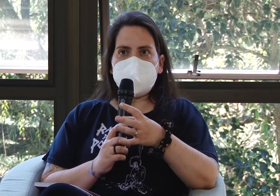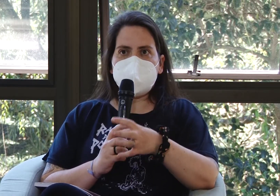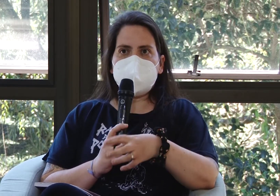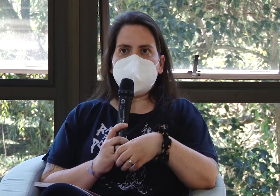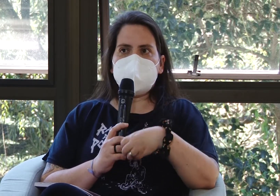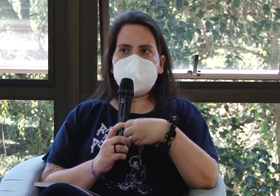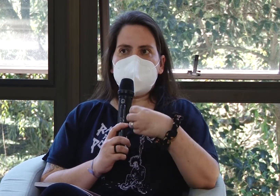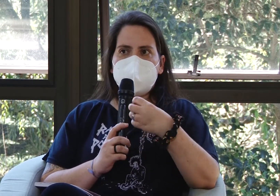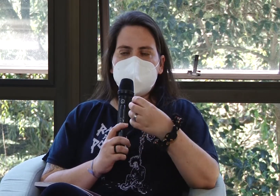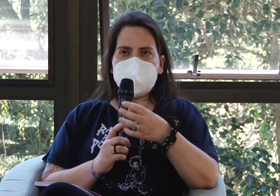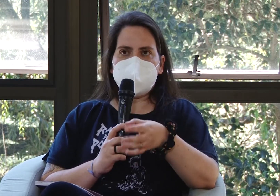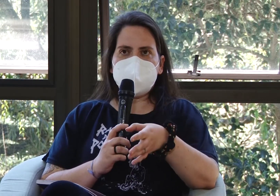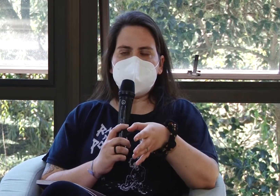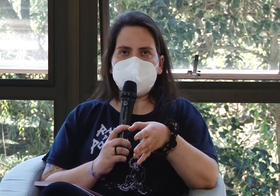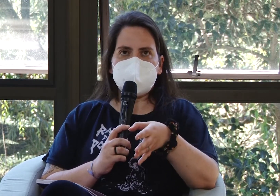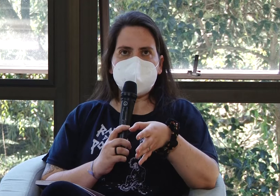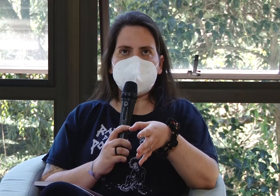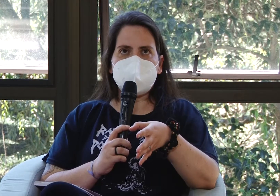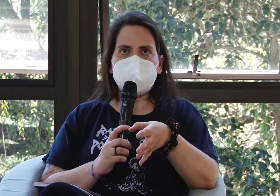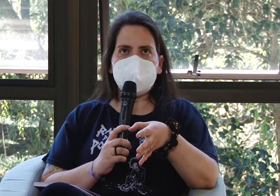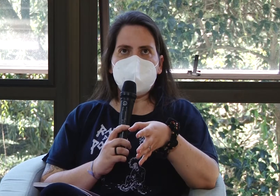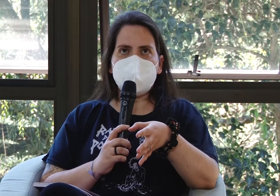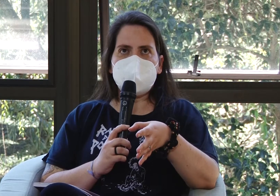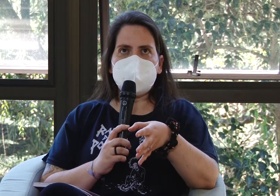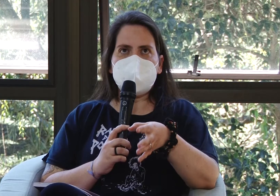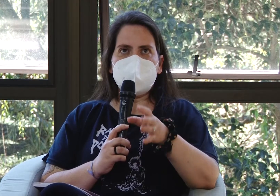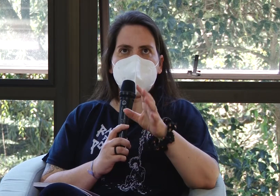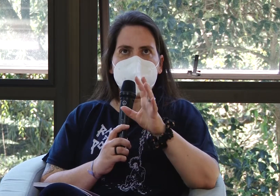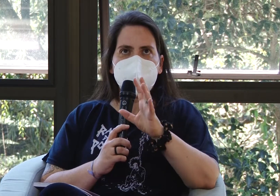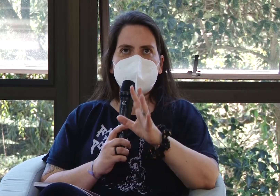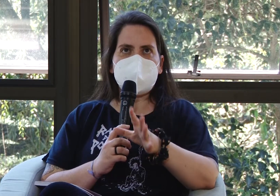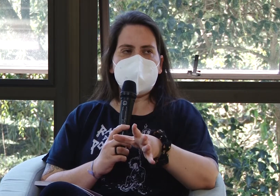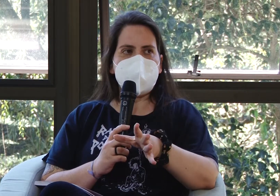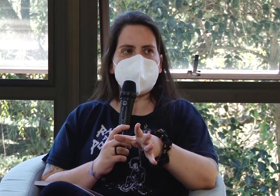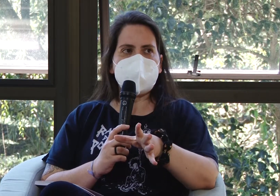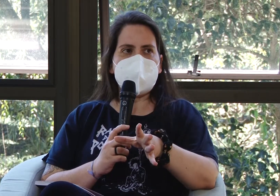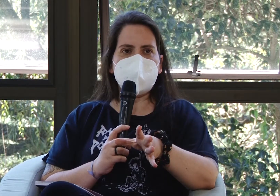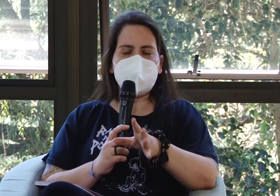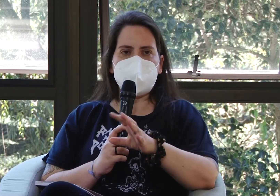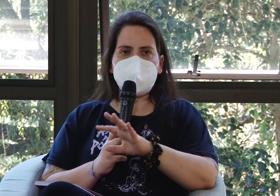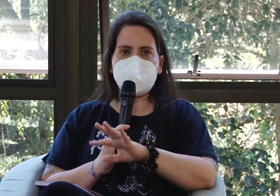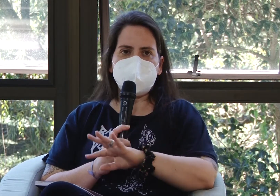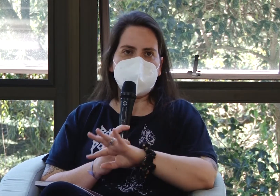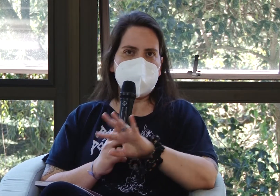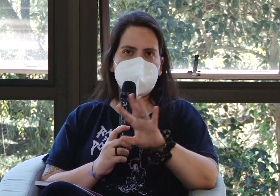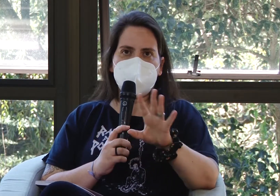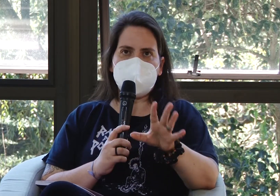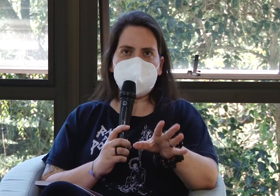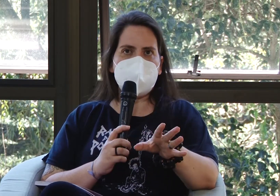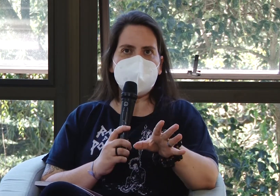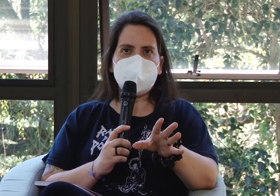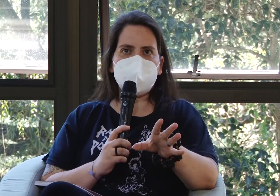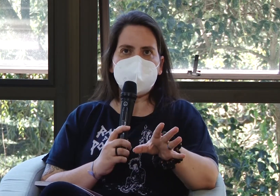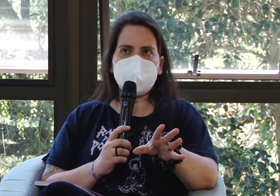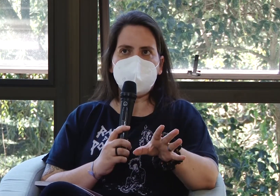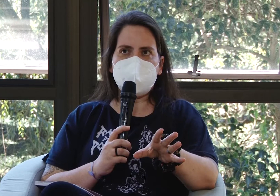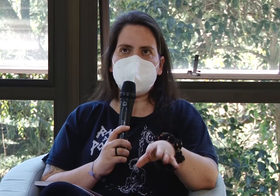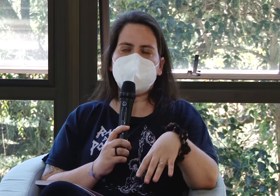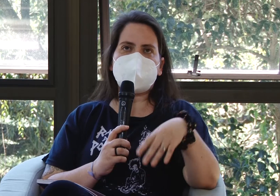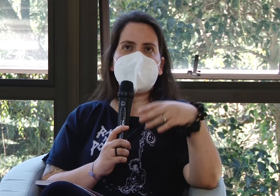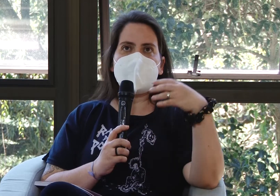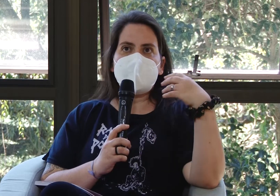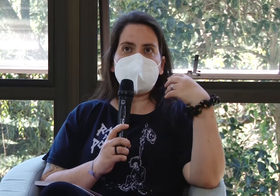gente quer entender que esse início da nossa história, ele vai ficar registrado e a gente vai poder recorrer a ele em todos